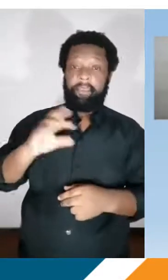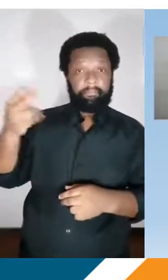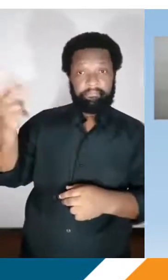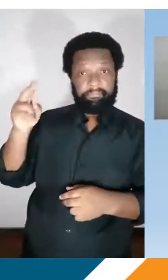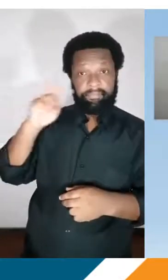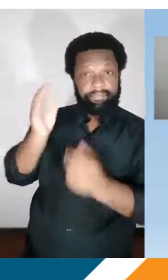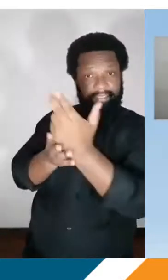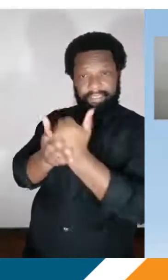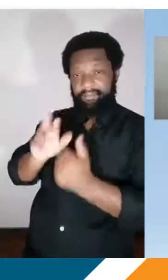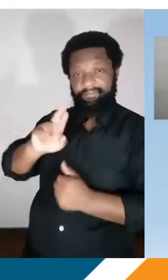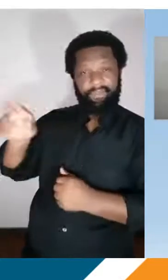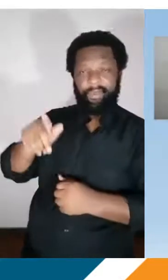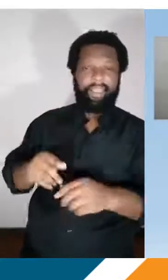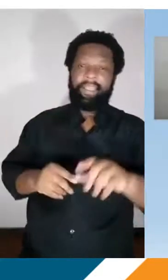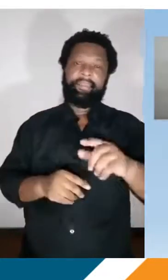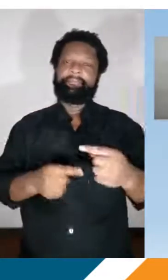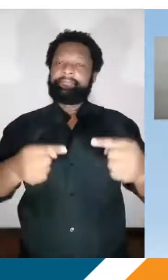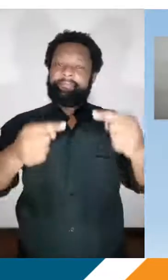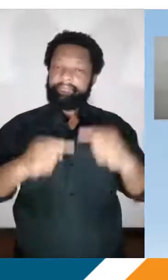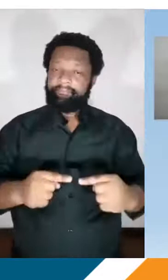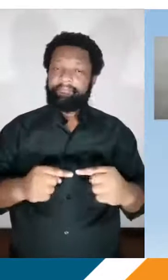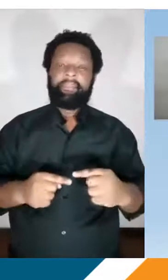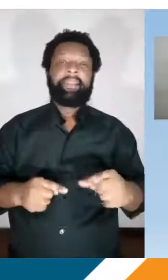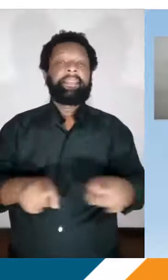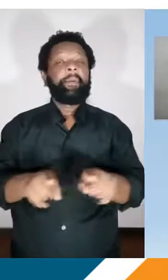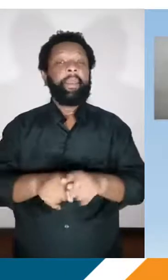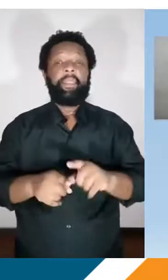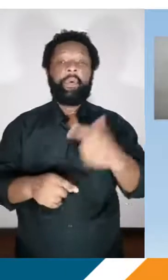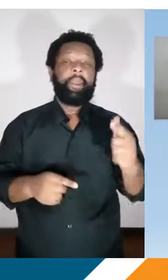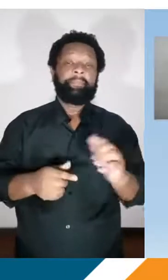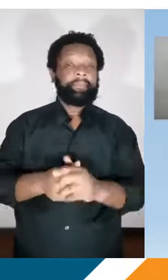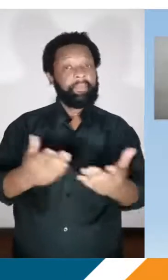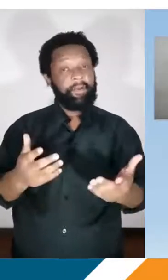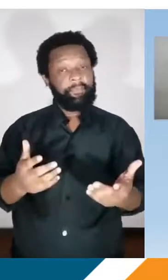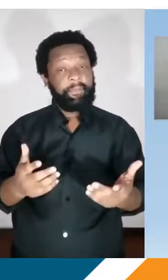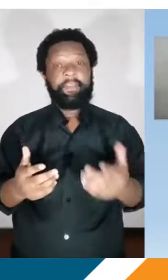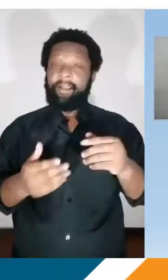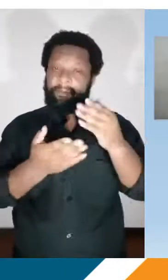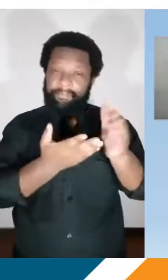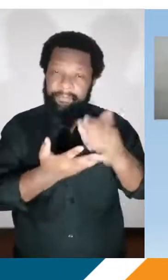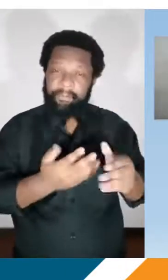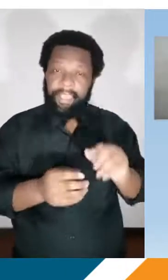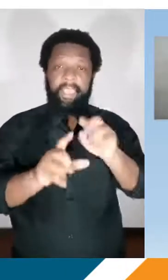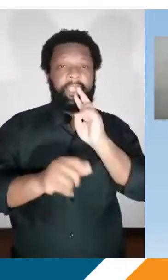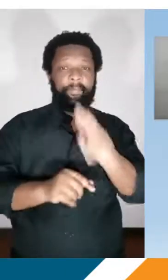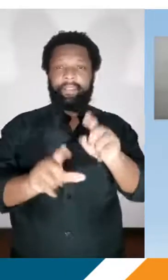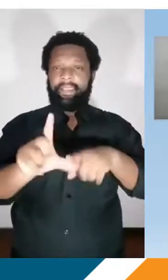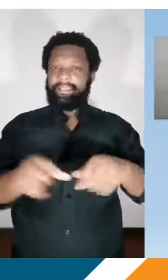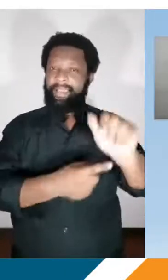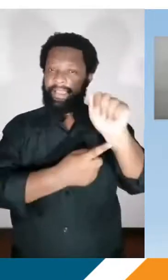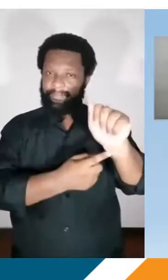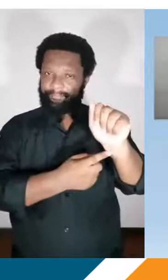não está acontecendo nada disso, então não é isomeria geométrica. E de compensação também é um outro tipo de constitucional. Então a gente só vai por eliminação ver que é a letra